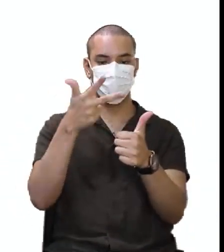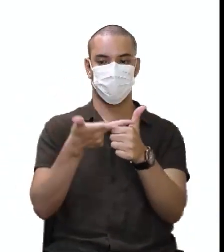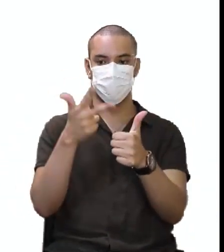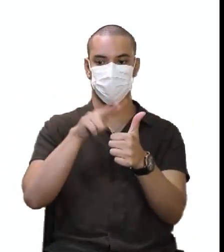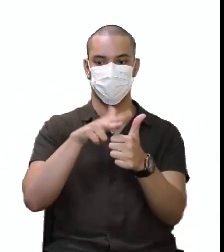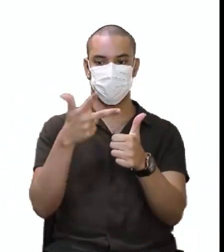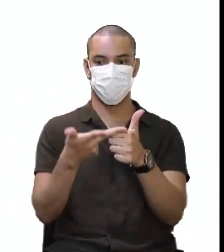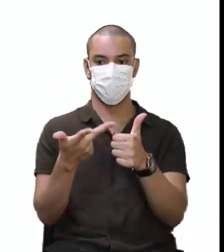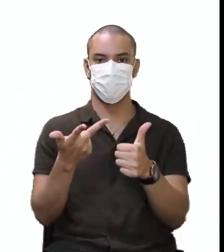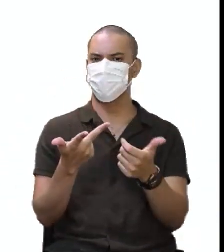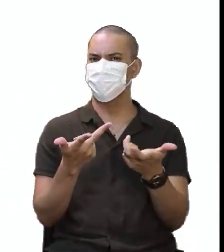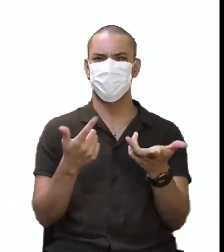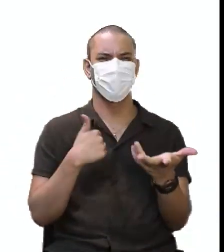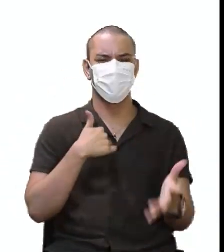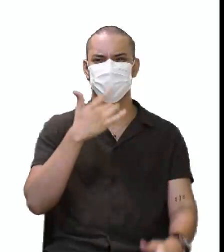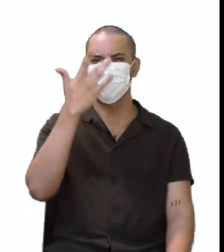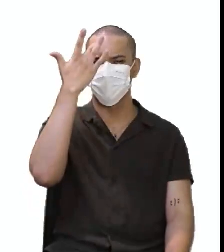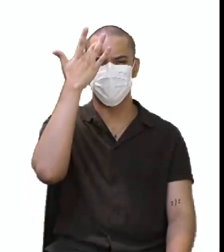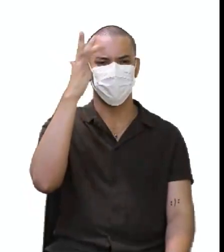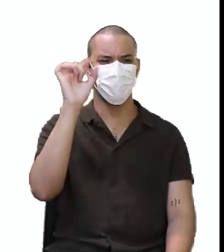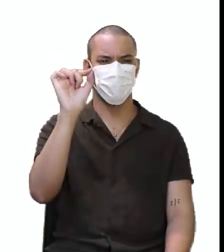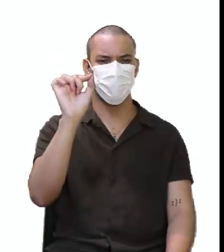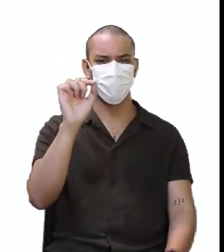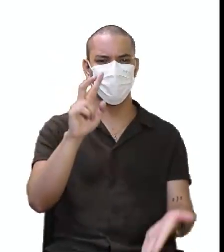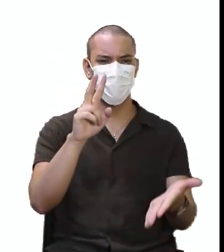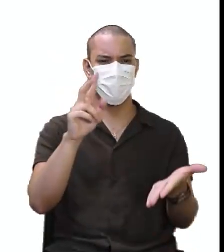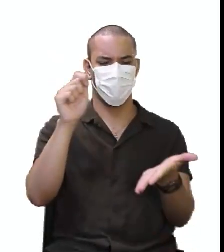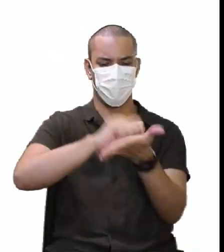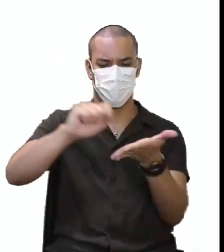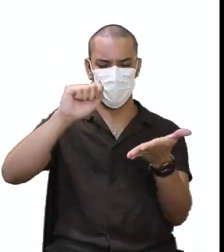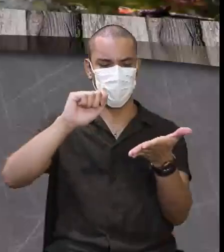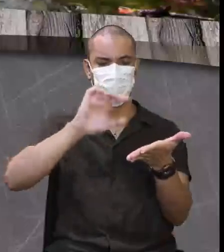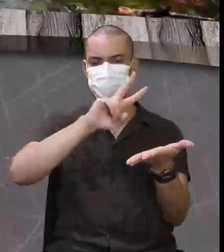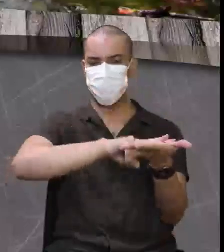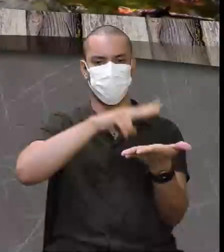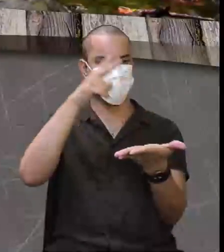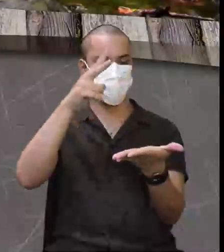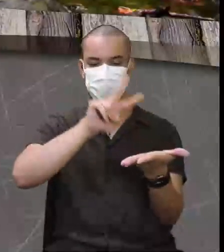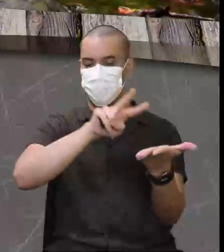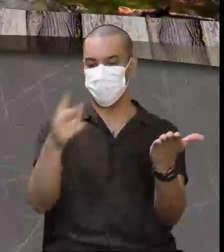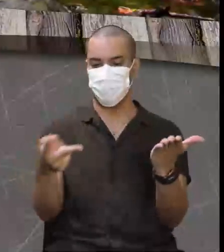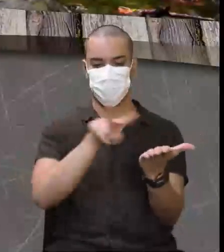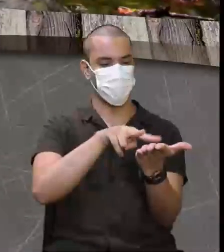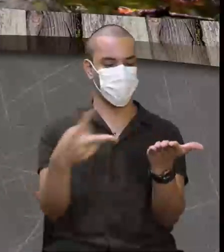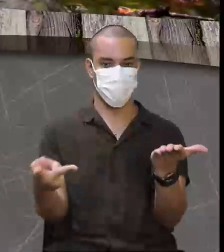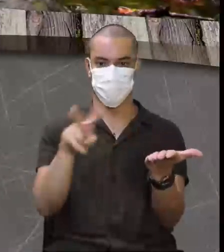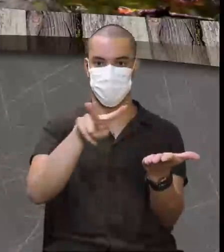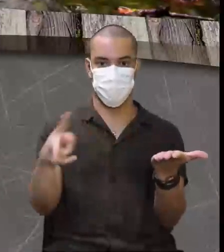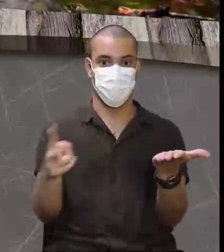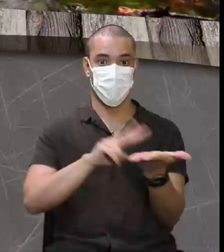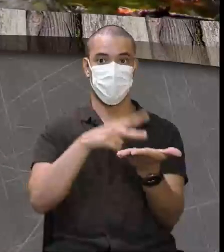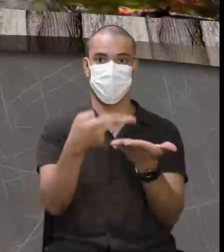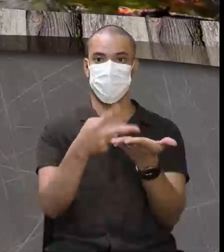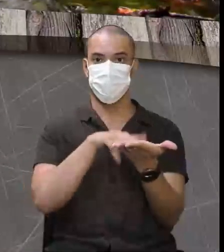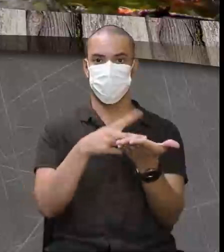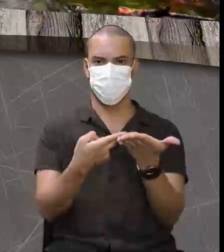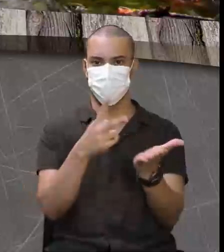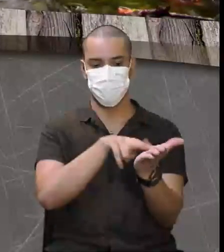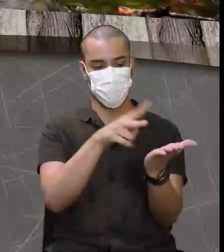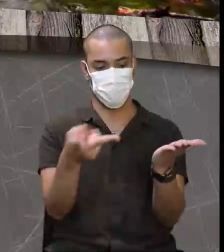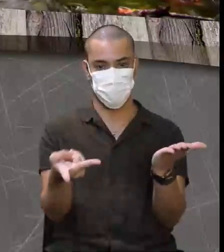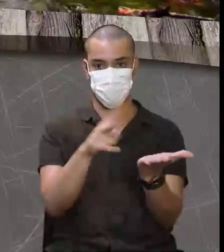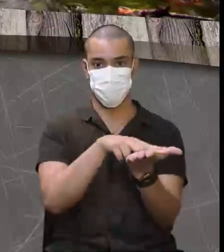não lembro mais o que é transcrição e tradução. Olha aqui para mim, só para a gente pontuar isso aqui, rapidinho. Quando eu tenho o